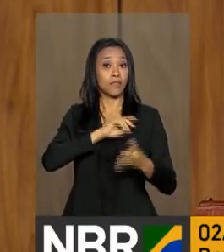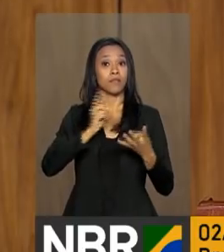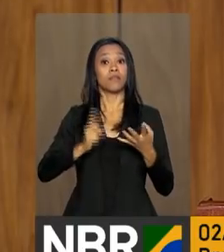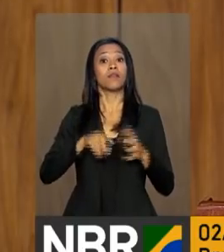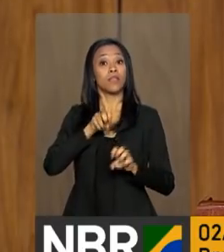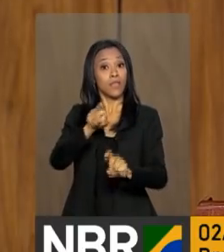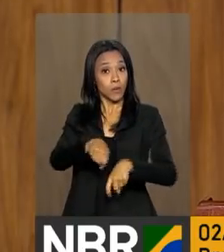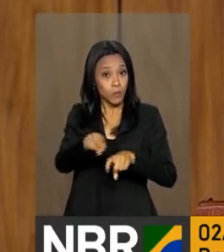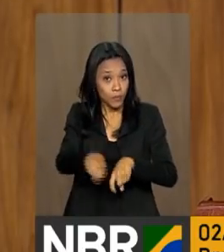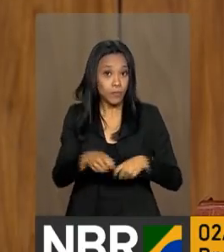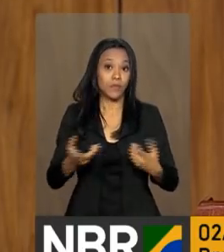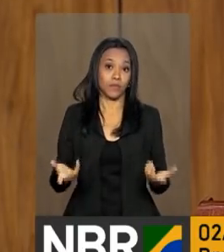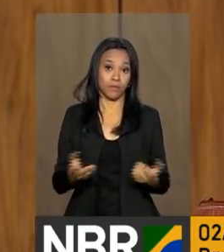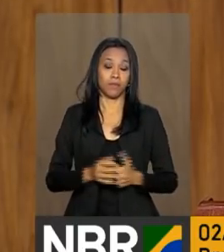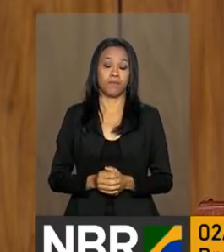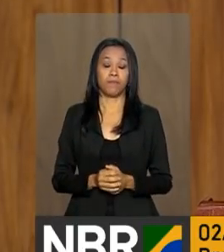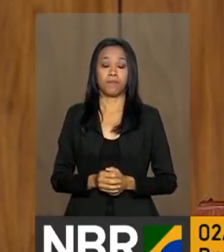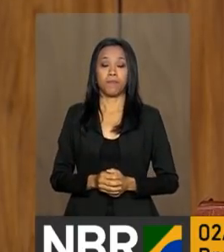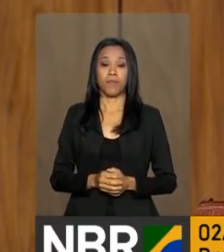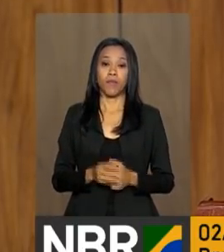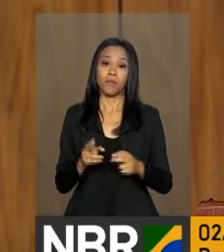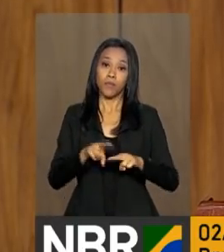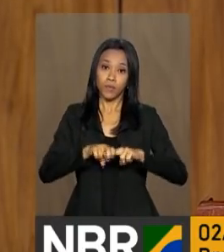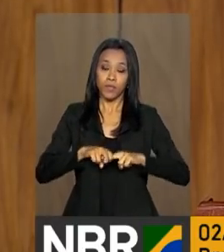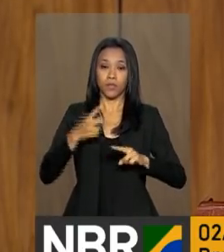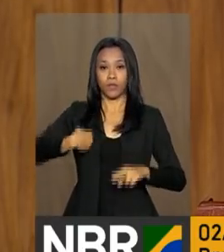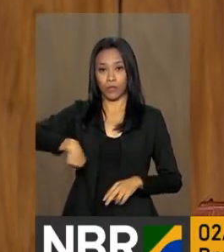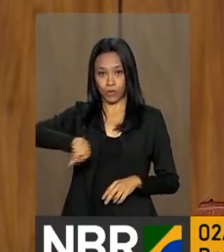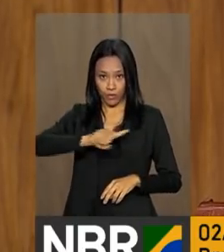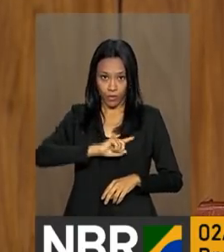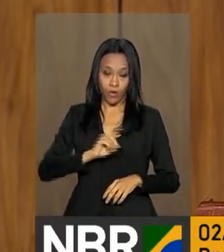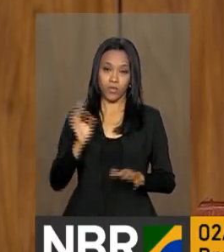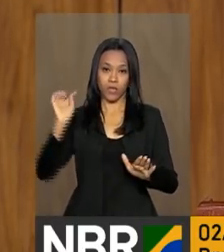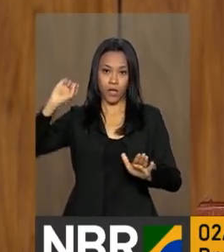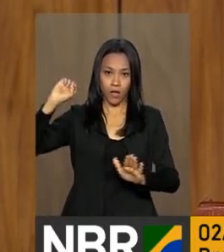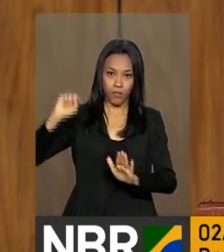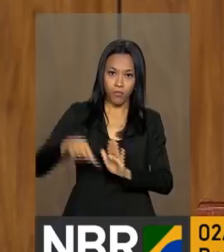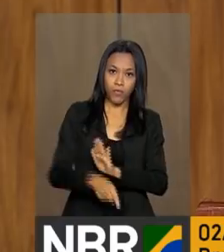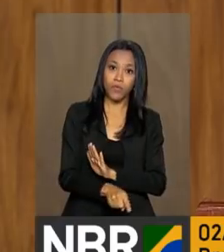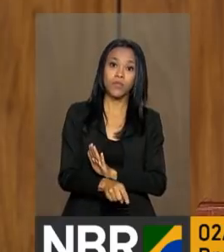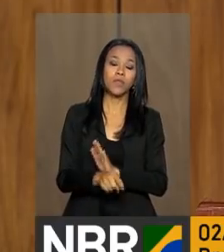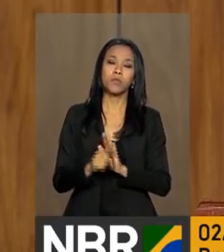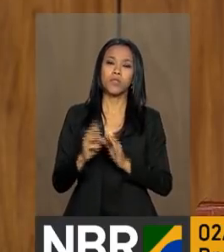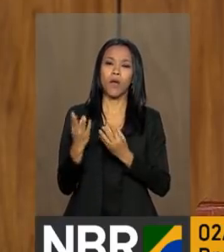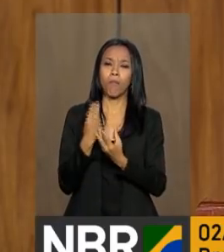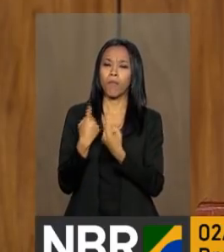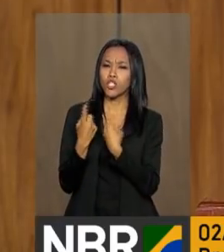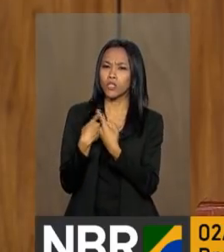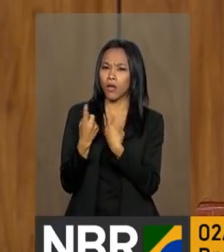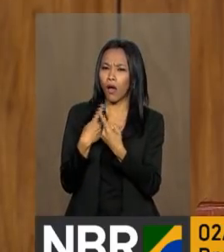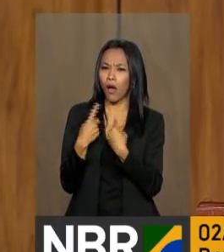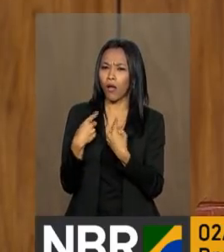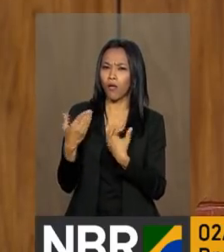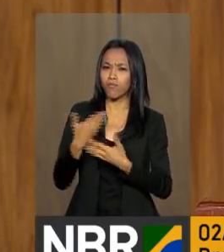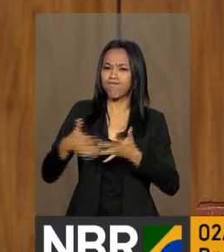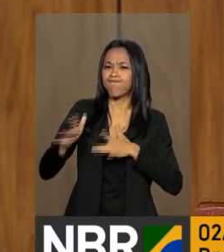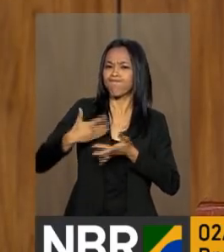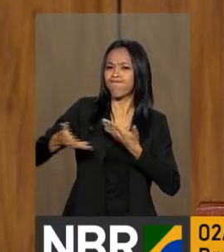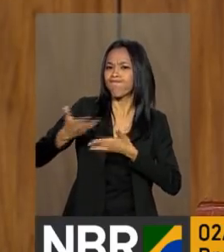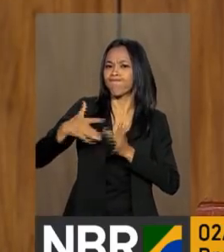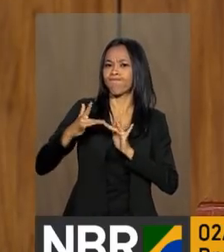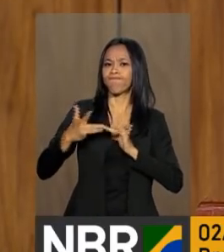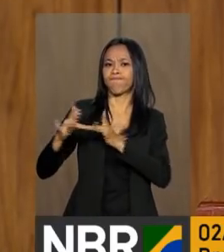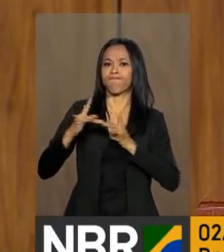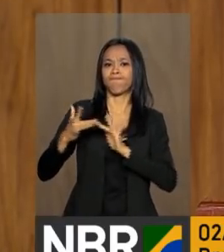agricultura. E, portanto, nós aprofundamos muito o nosso diálogo sobre questões